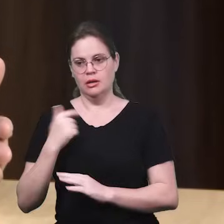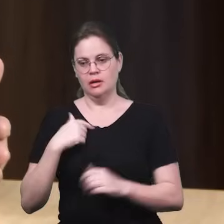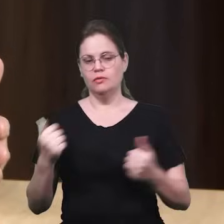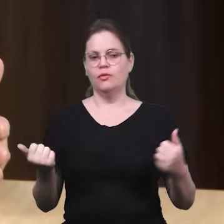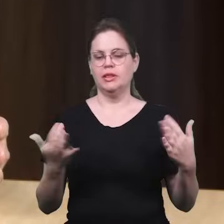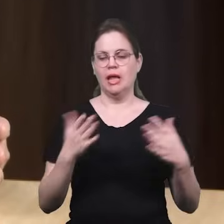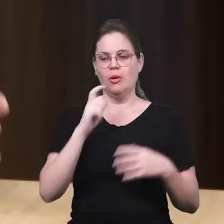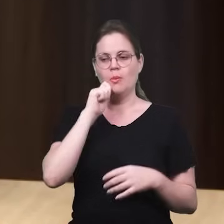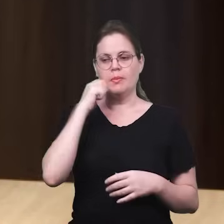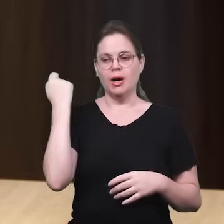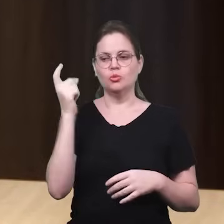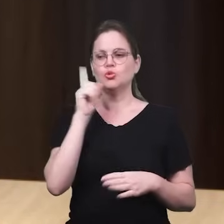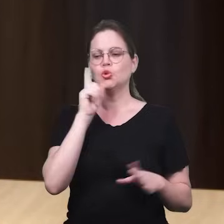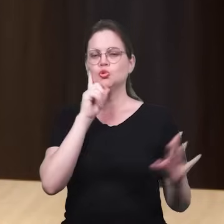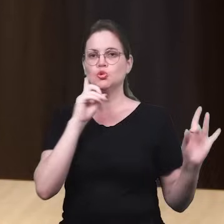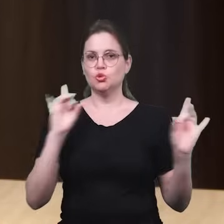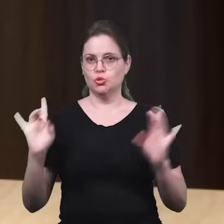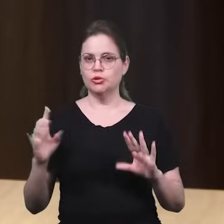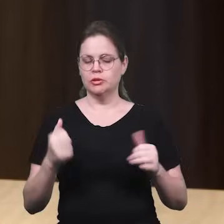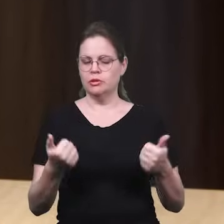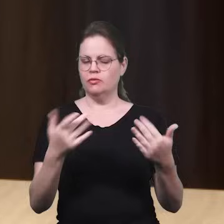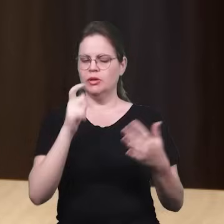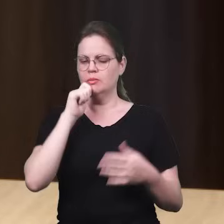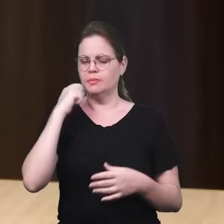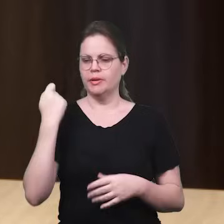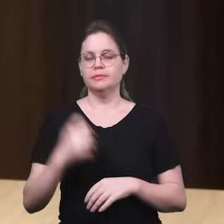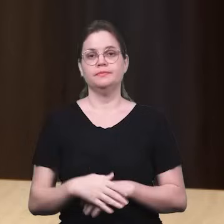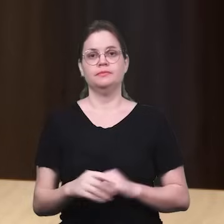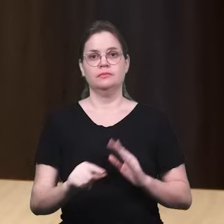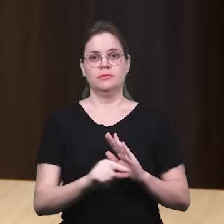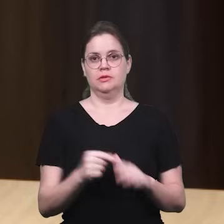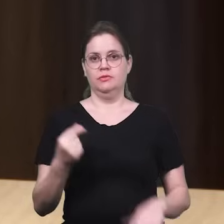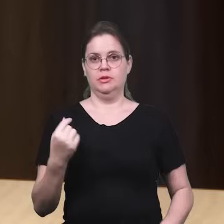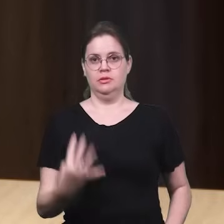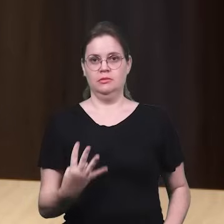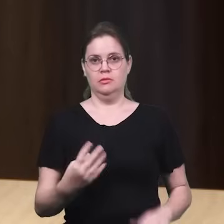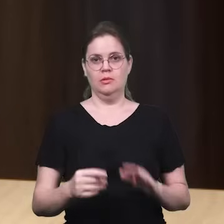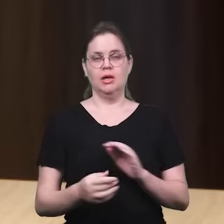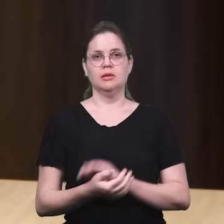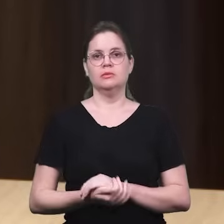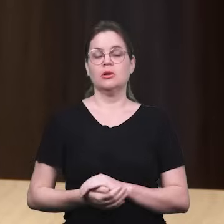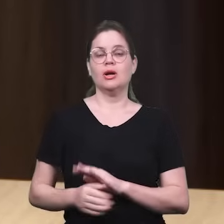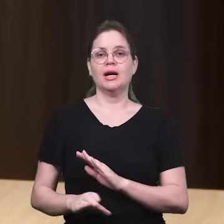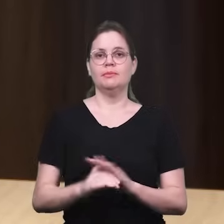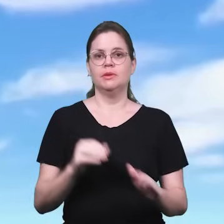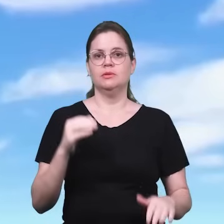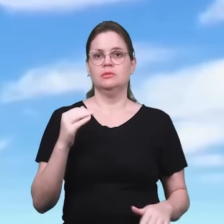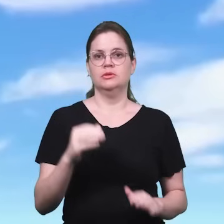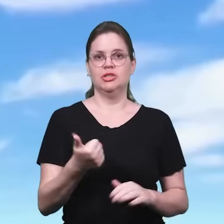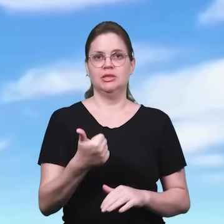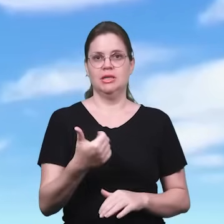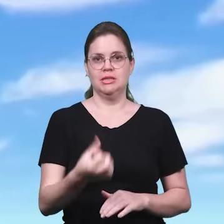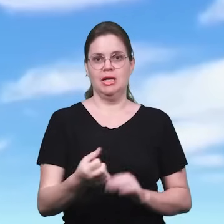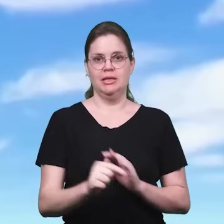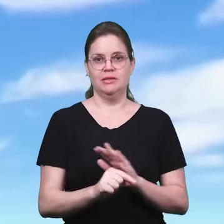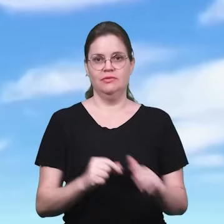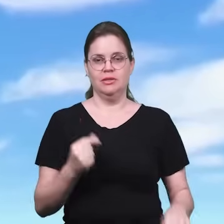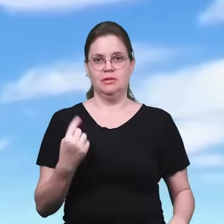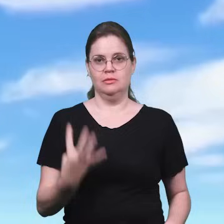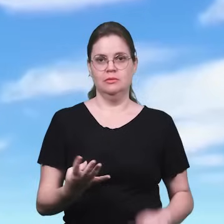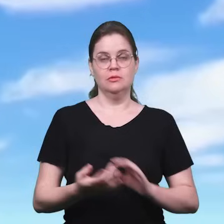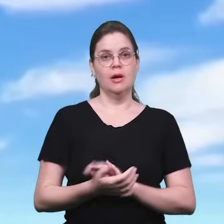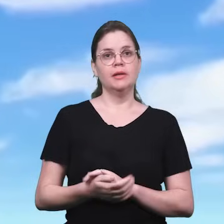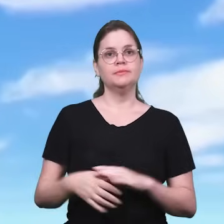dias. E olha só o que diz o versículo 4 do capítulo 16. Como que Deus chamou o maná? Então disse o